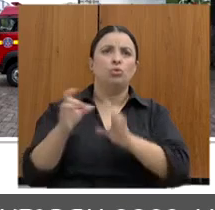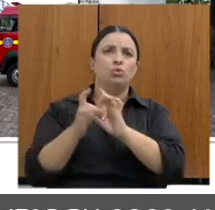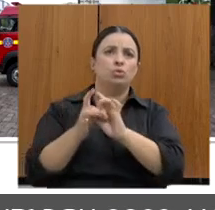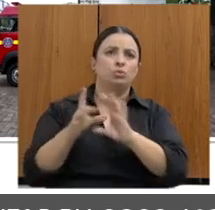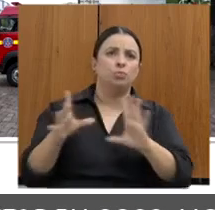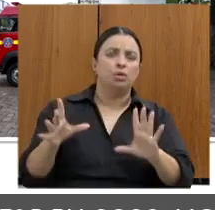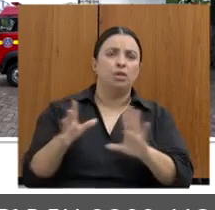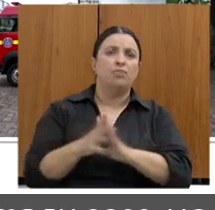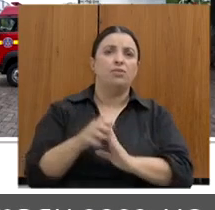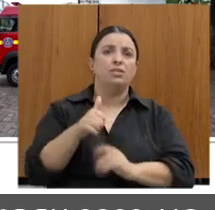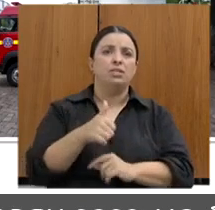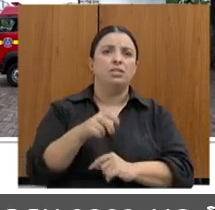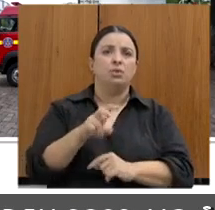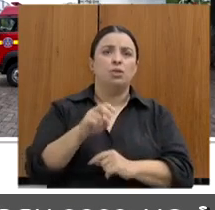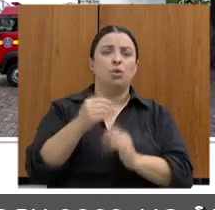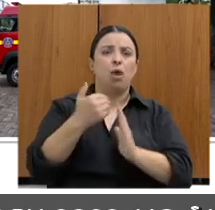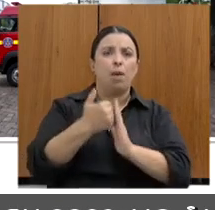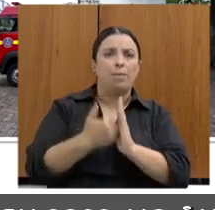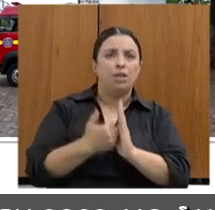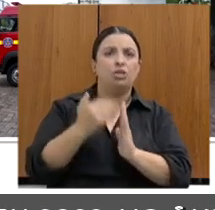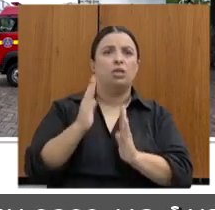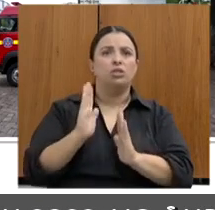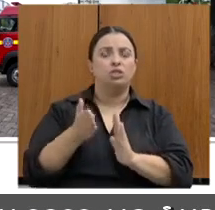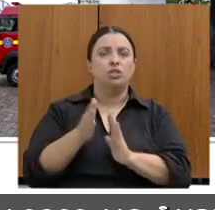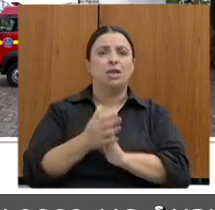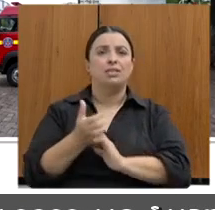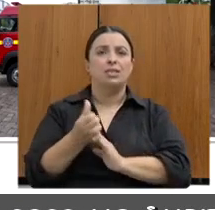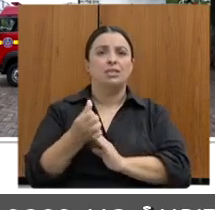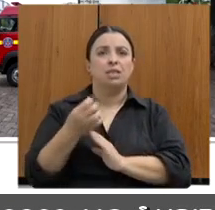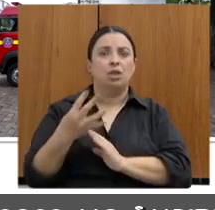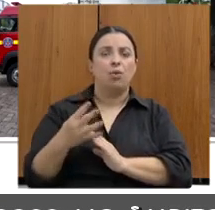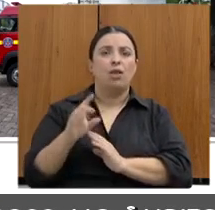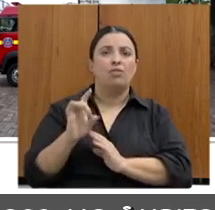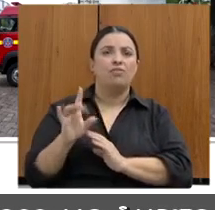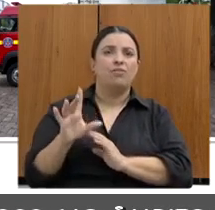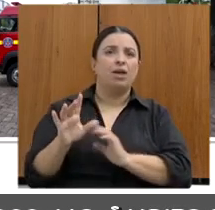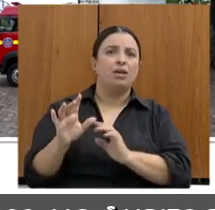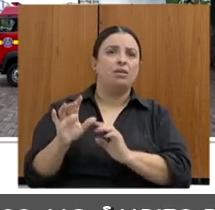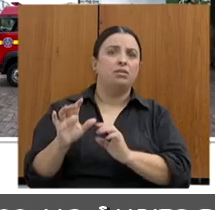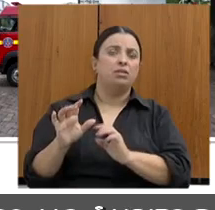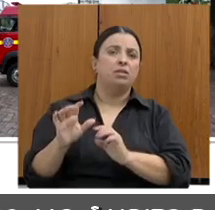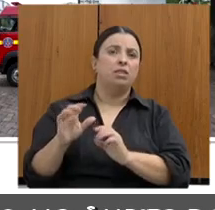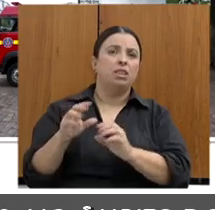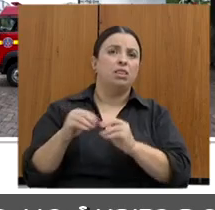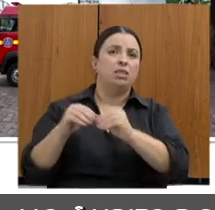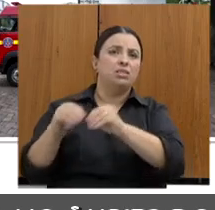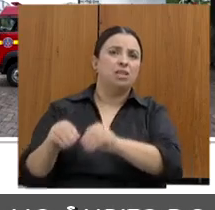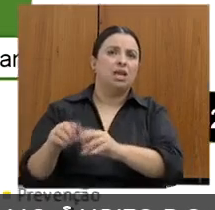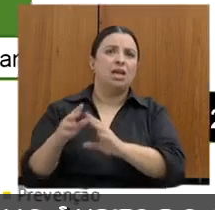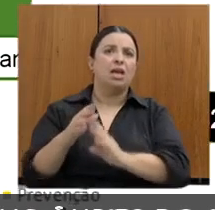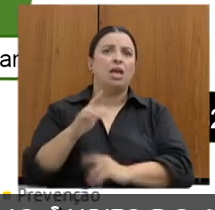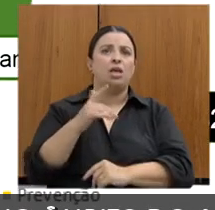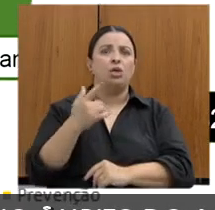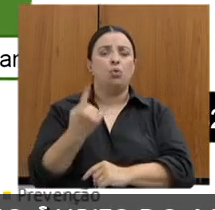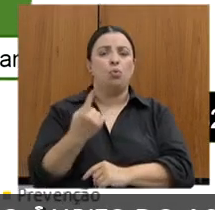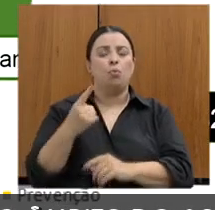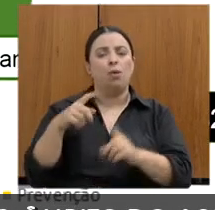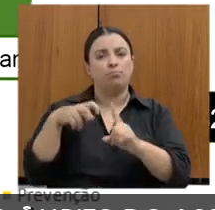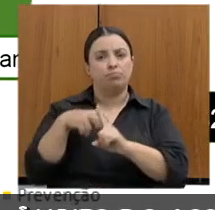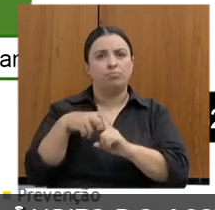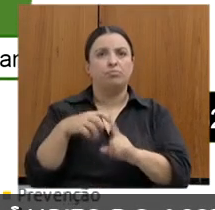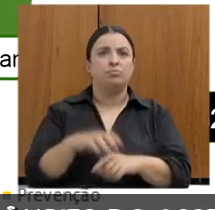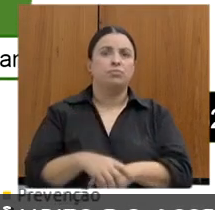151 baixadas 64 a serem descarregadas uma acidentada próximo é